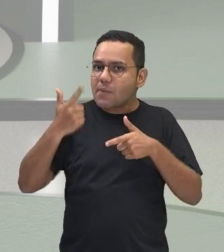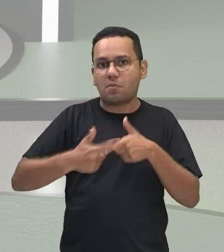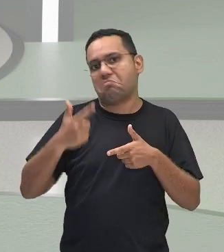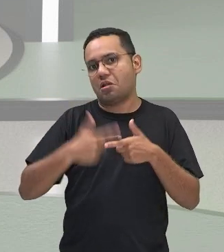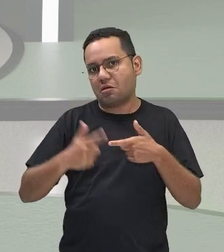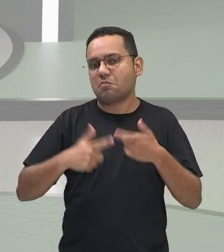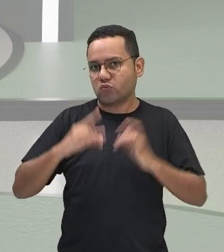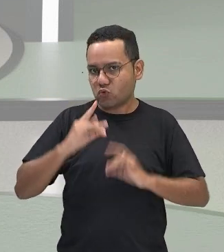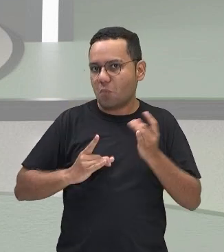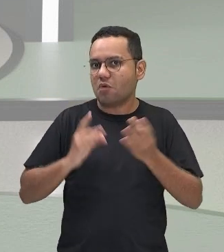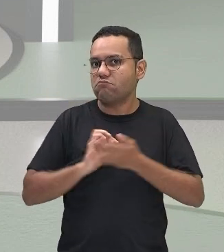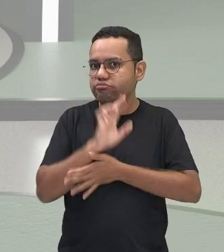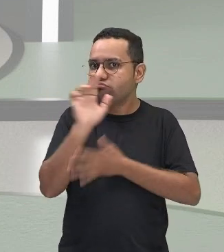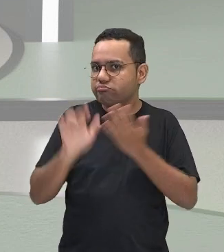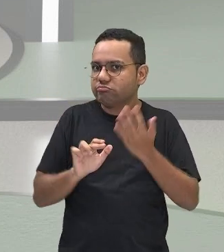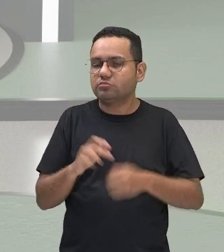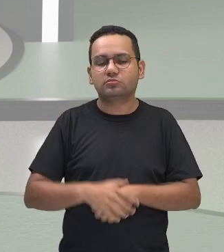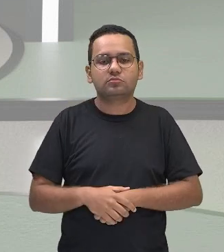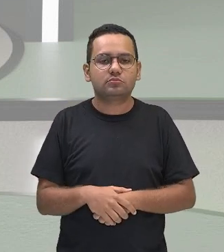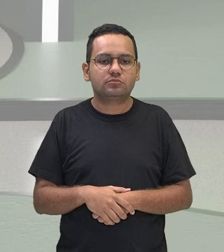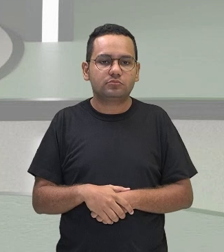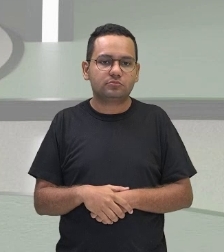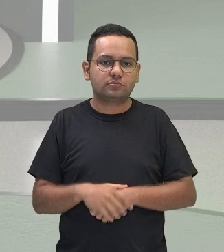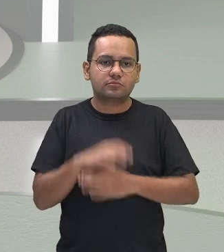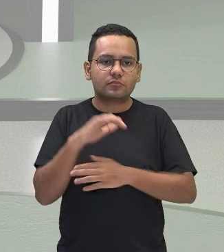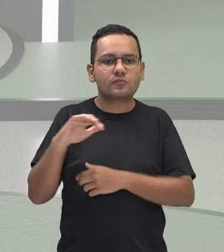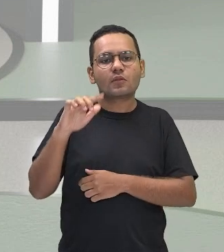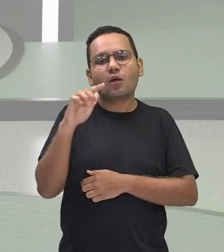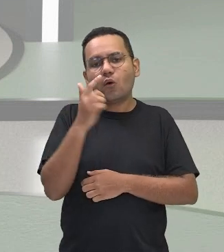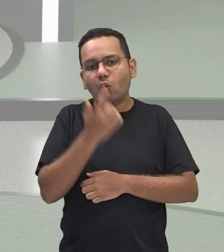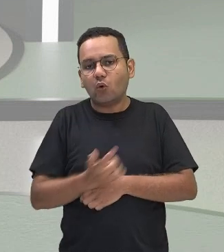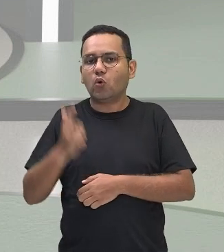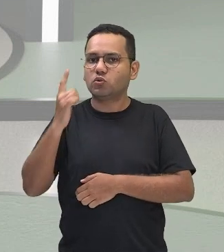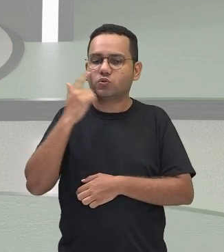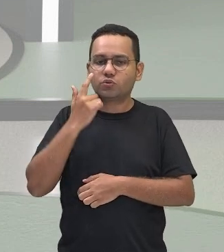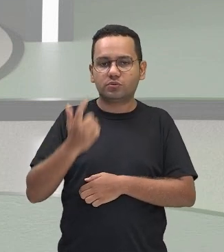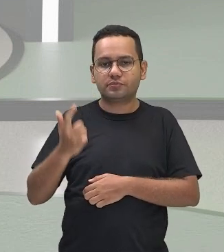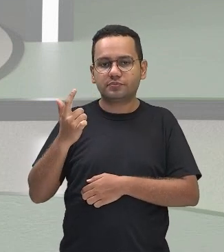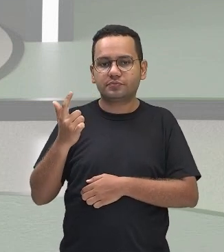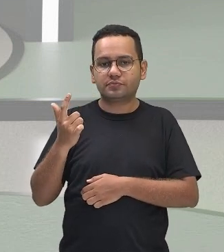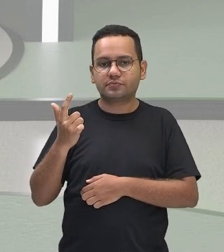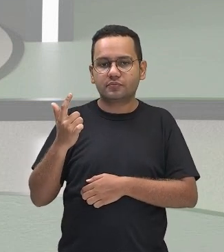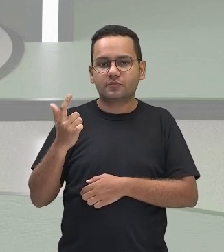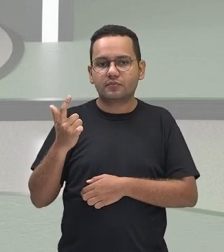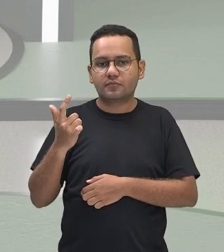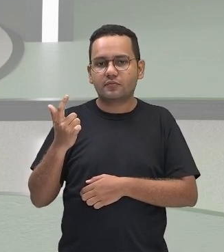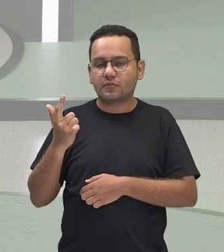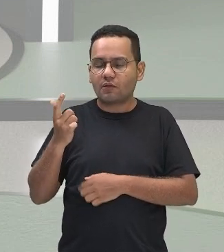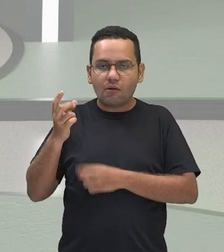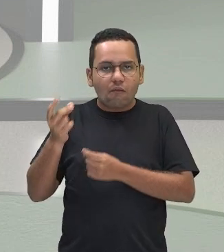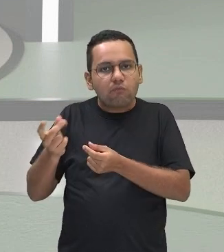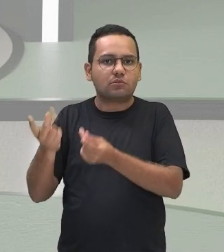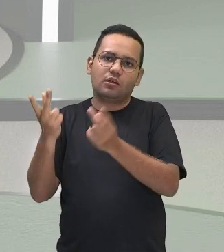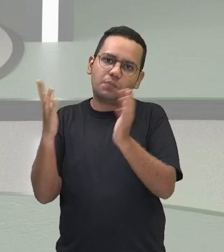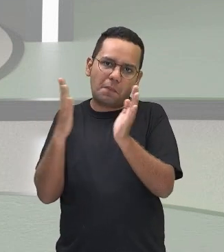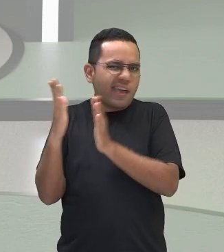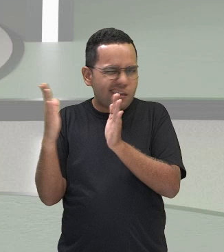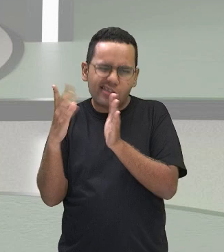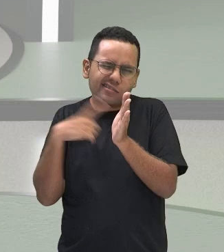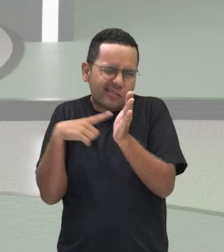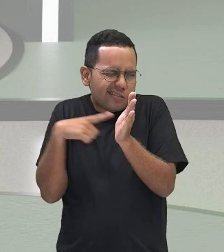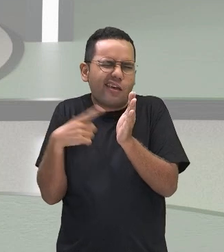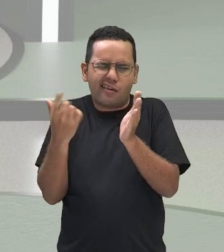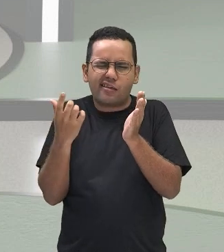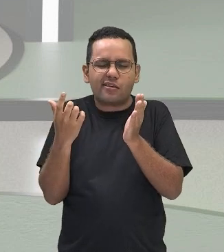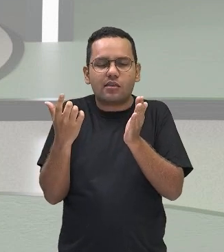feminino. Ainda tem o DIU, né, o dispositivo intrauterino, que é um método de longa duração, tá? Ele é